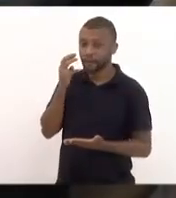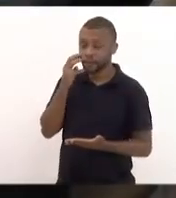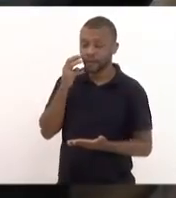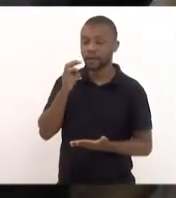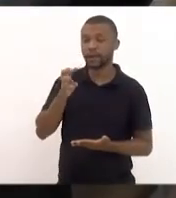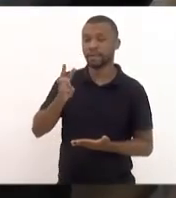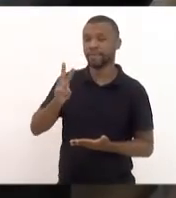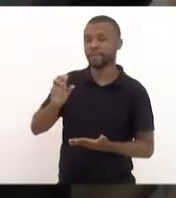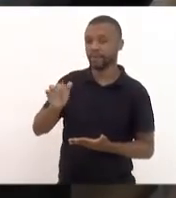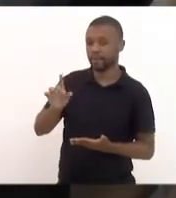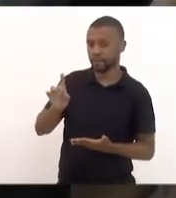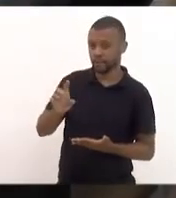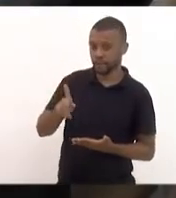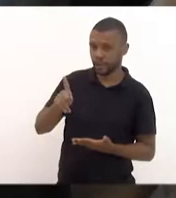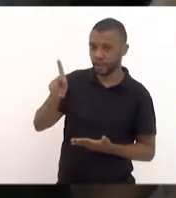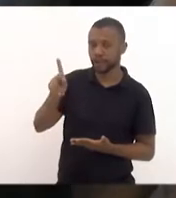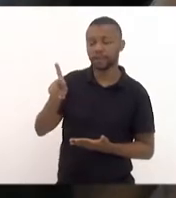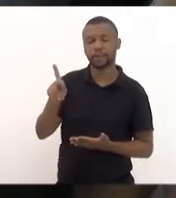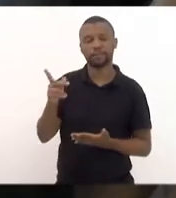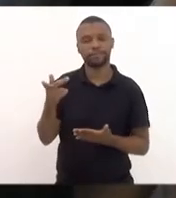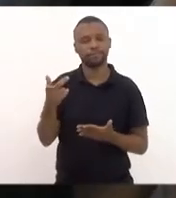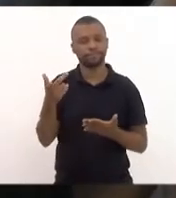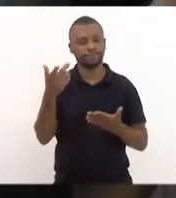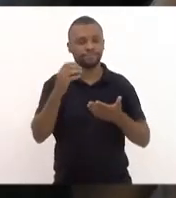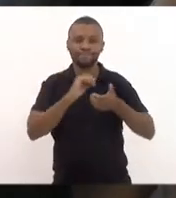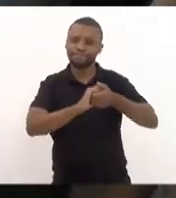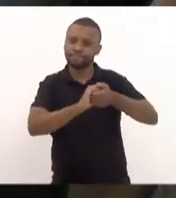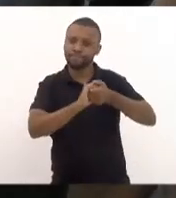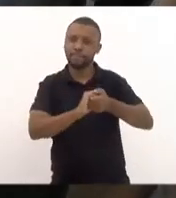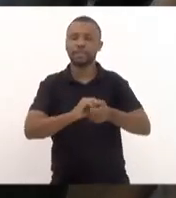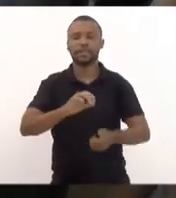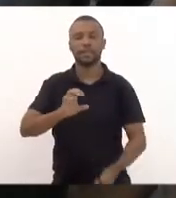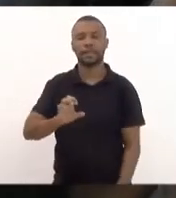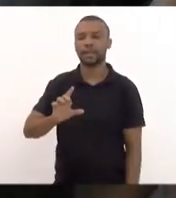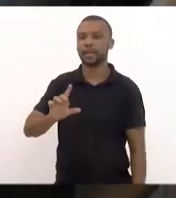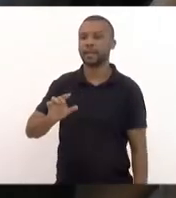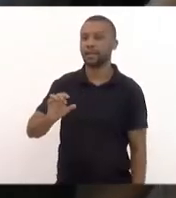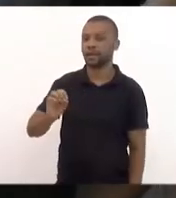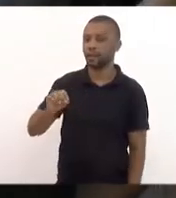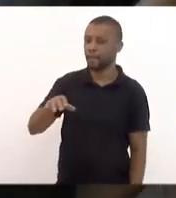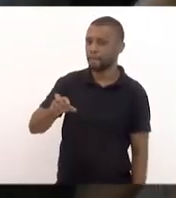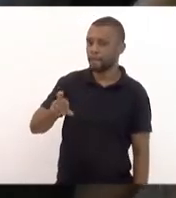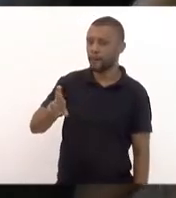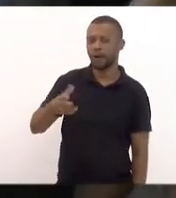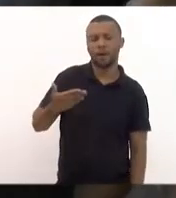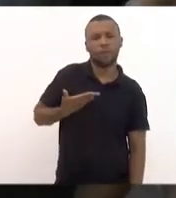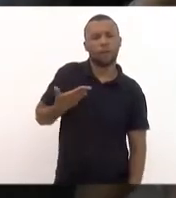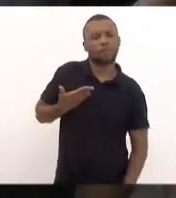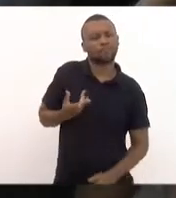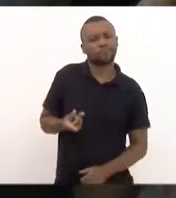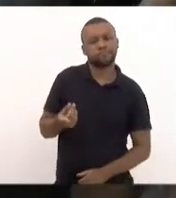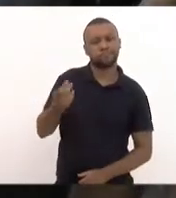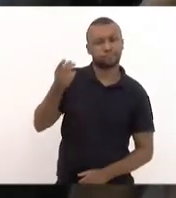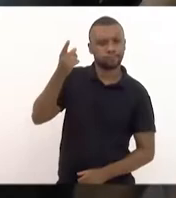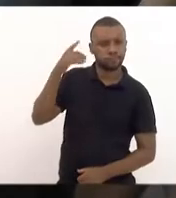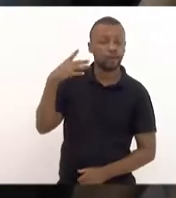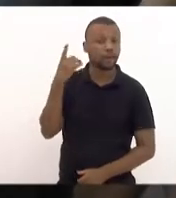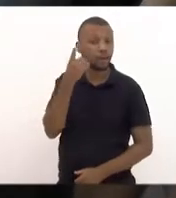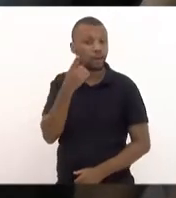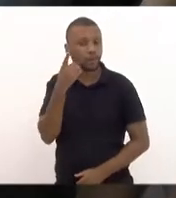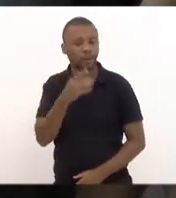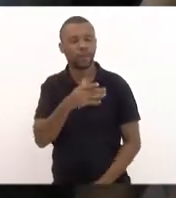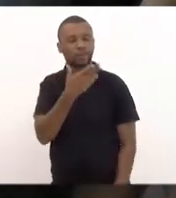tal, coordenando aqui. Saudar o Leomar, meu amigo aí de tantos anos. E deputado Luiz